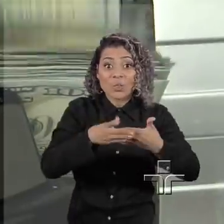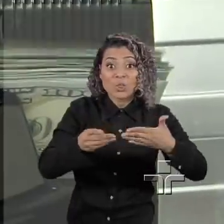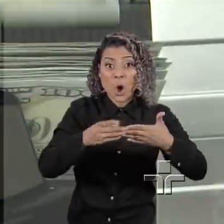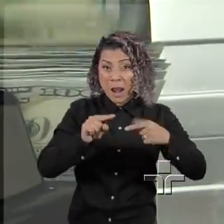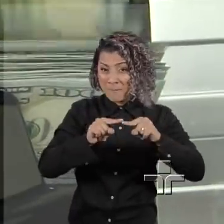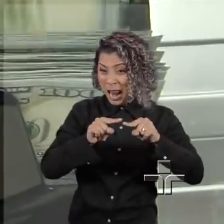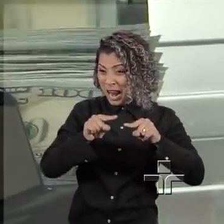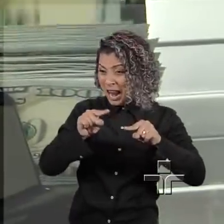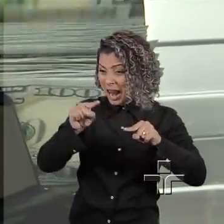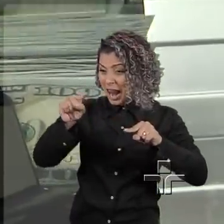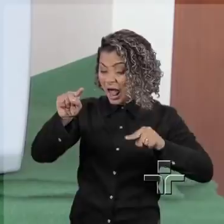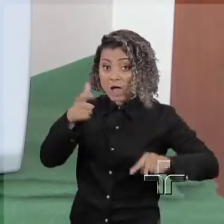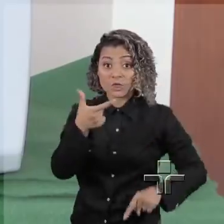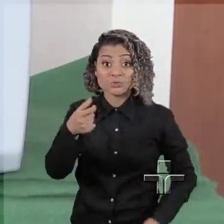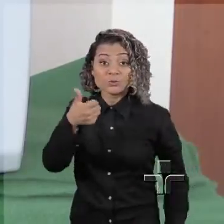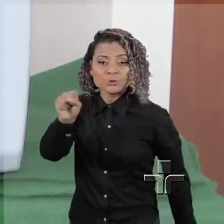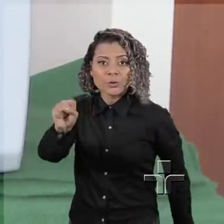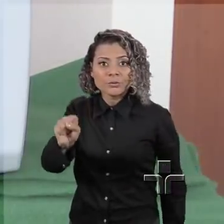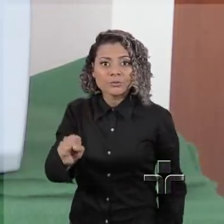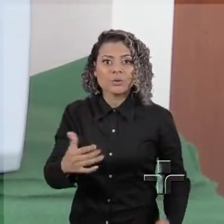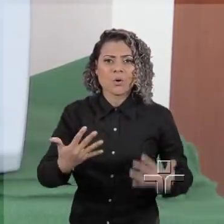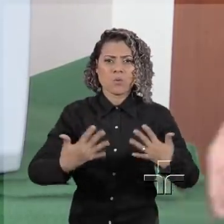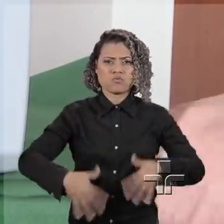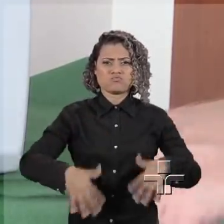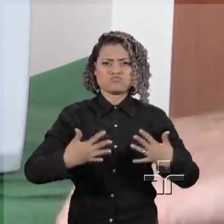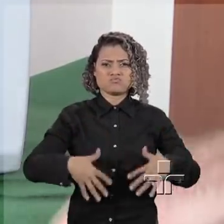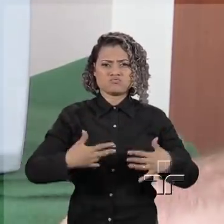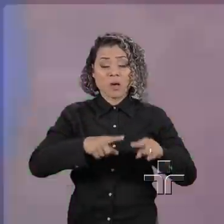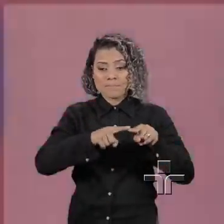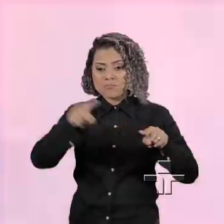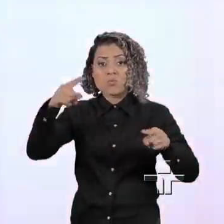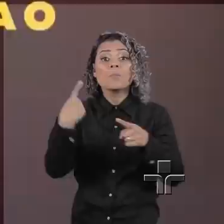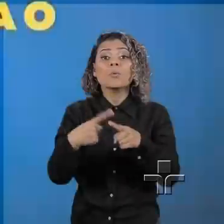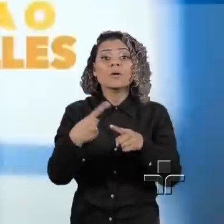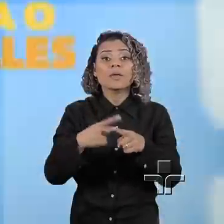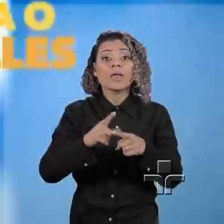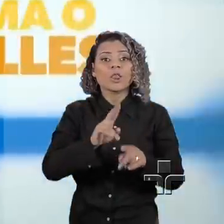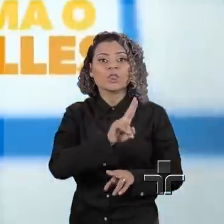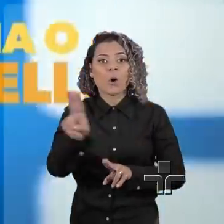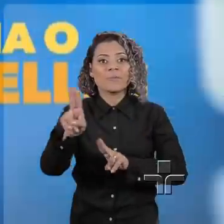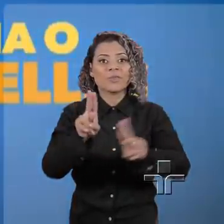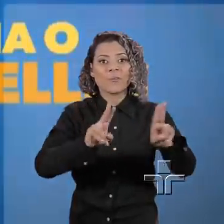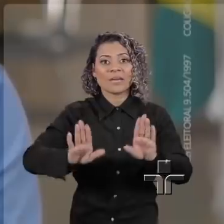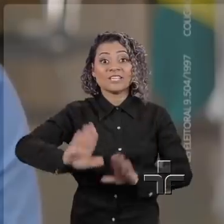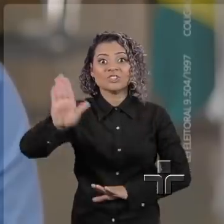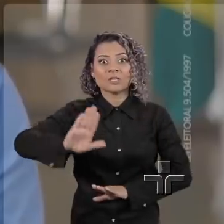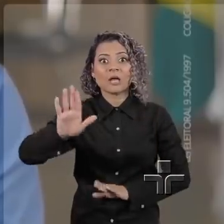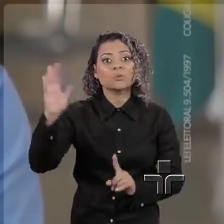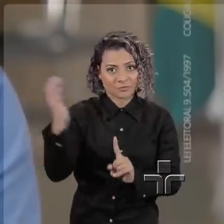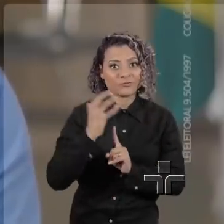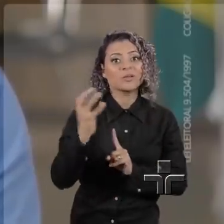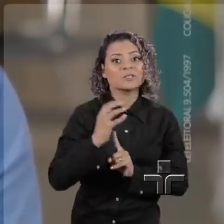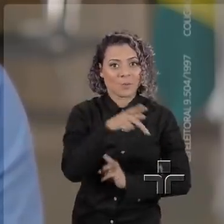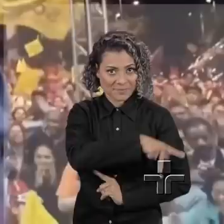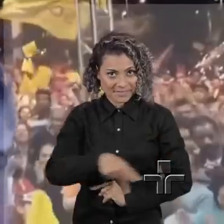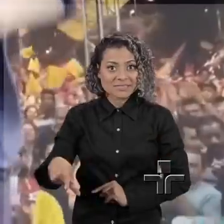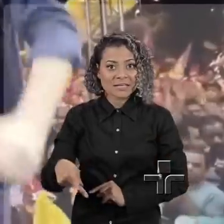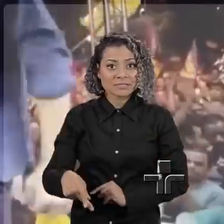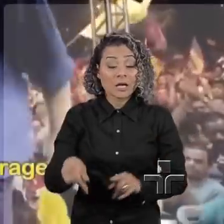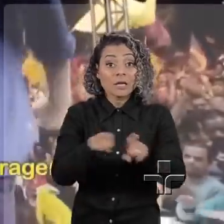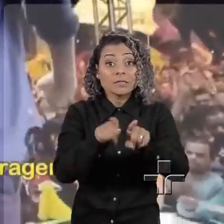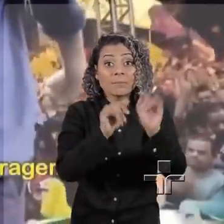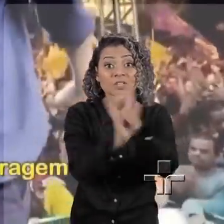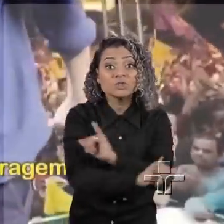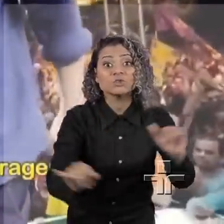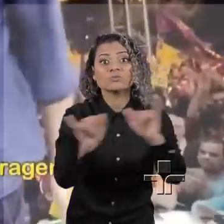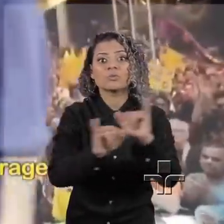em 2018. A volatilidade cresceu com a definição dos nomes dos candidatos à presidência e a